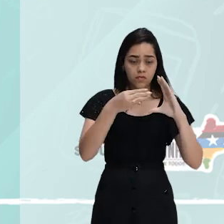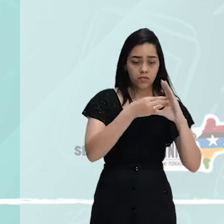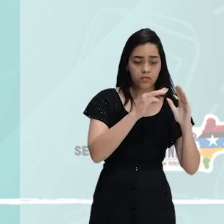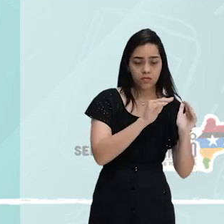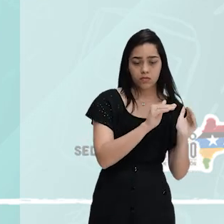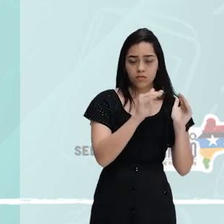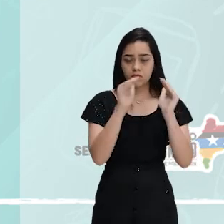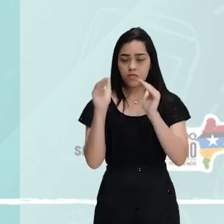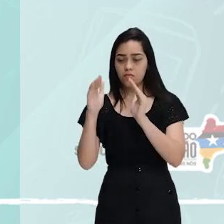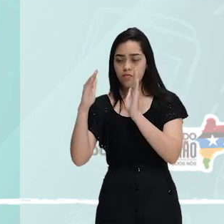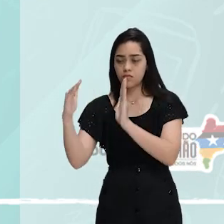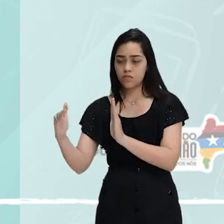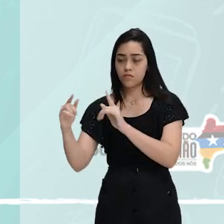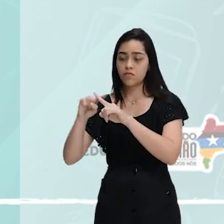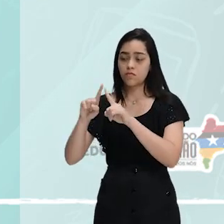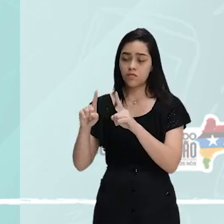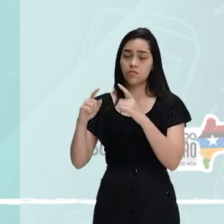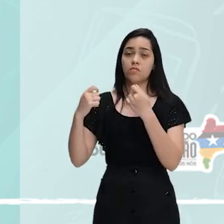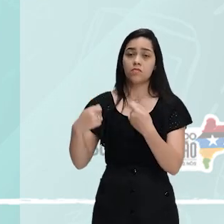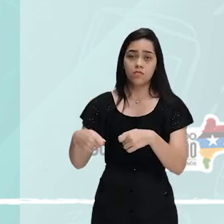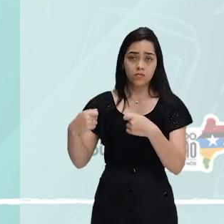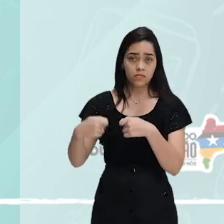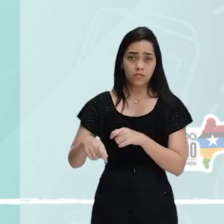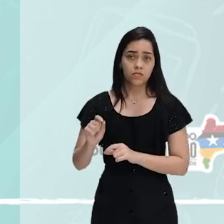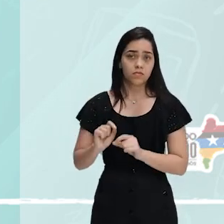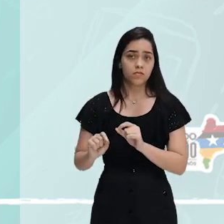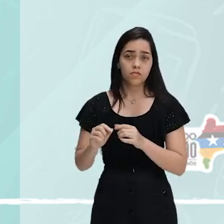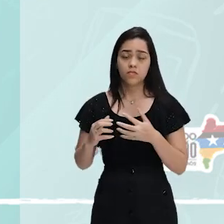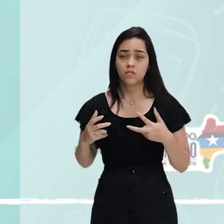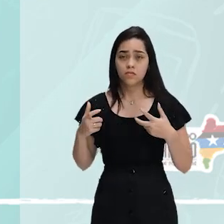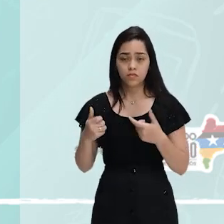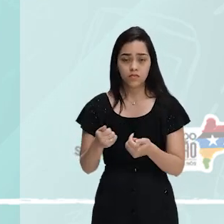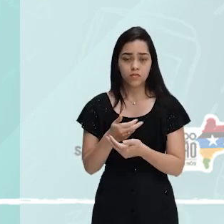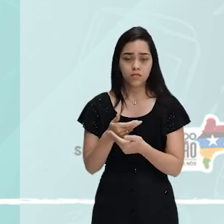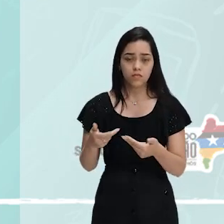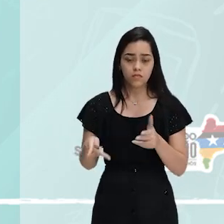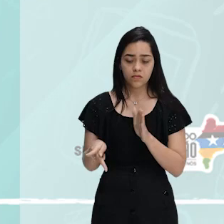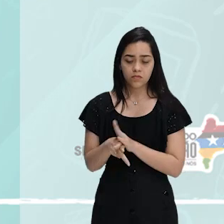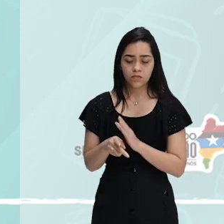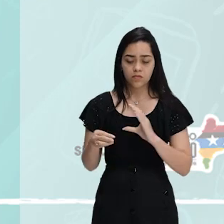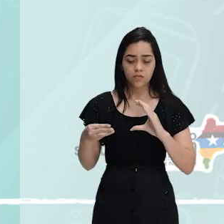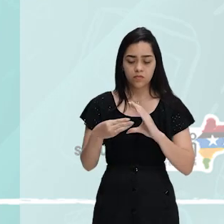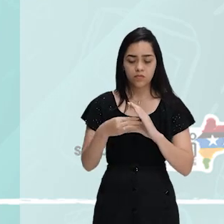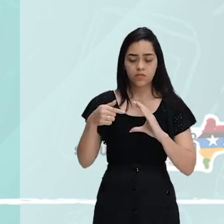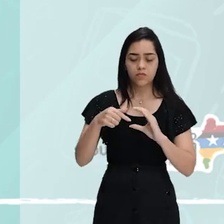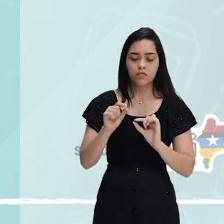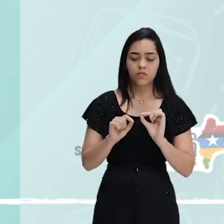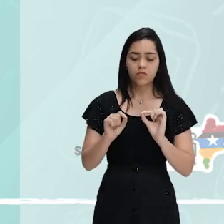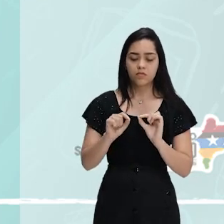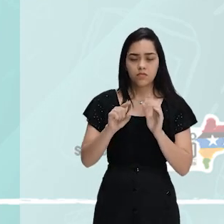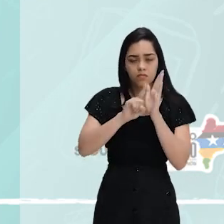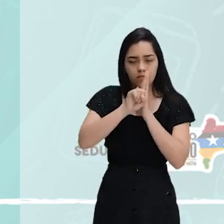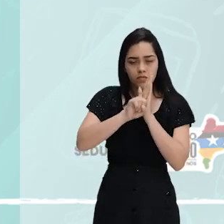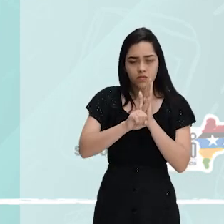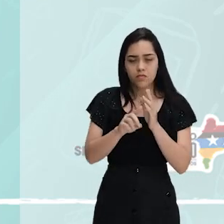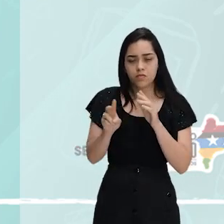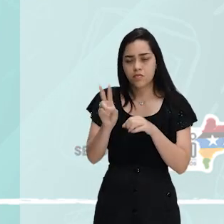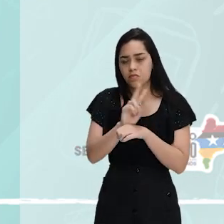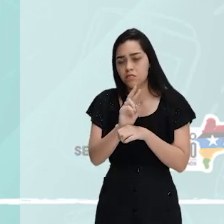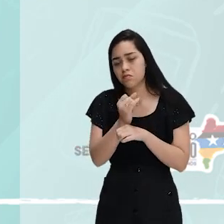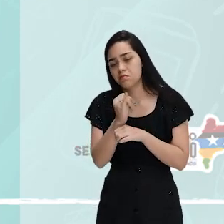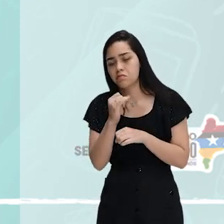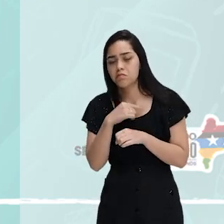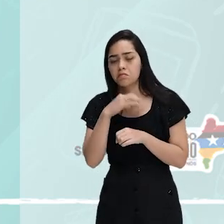para outra, mas ela precisa, todas as enzimas no interior da célula precisam verificar se está